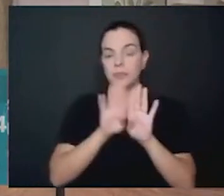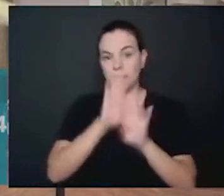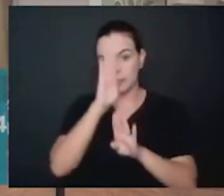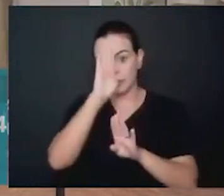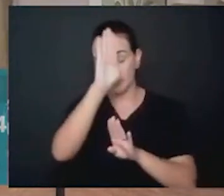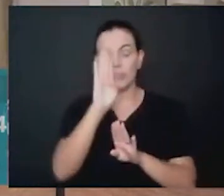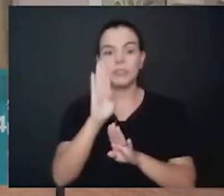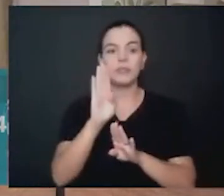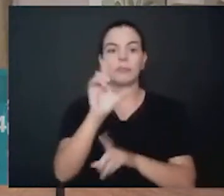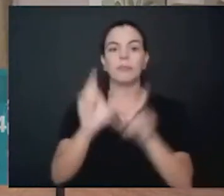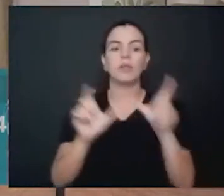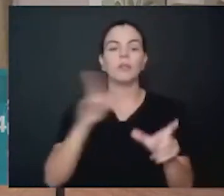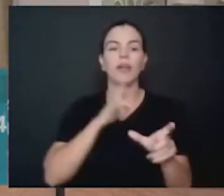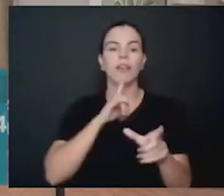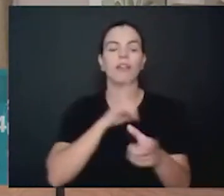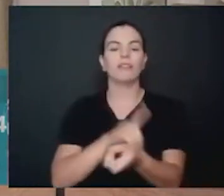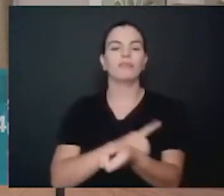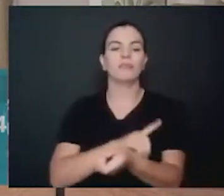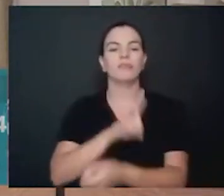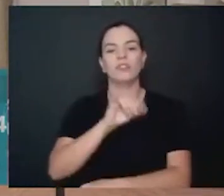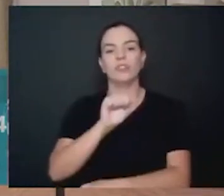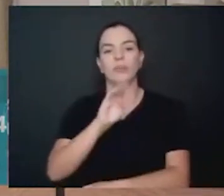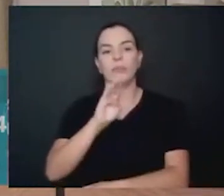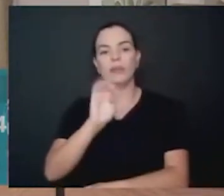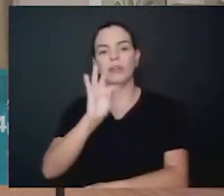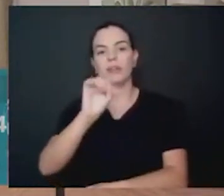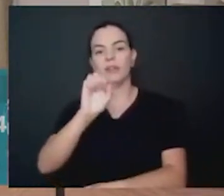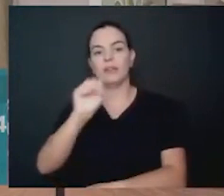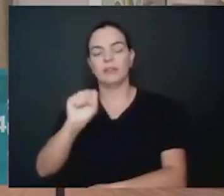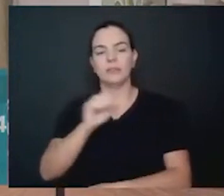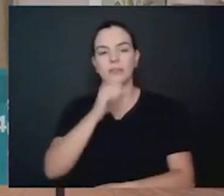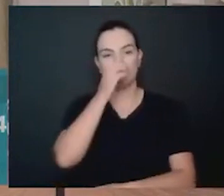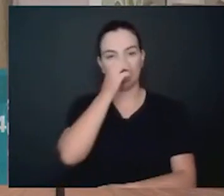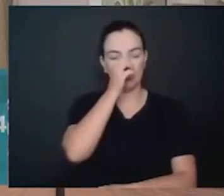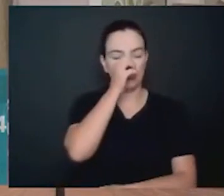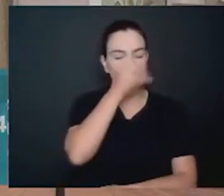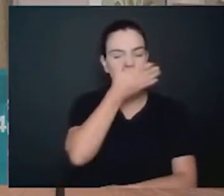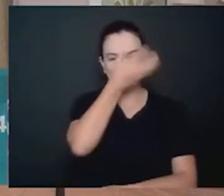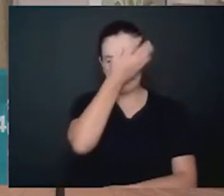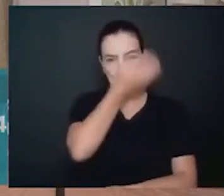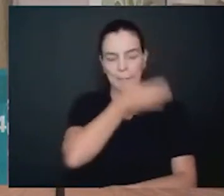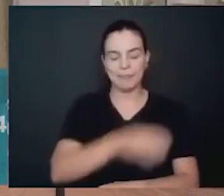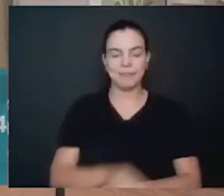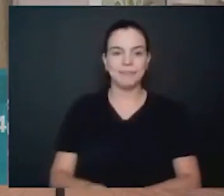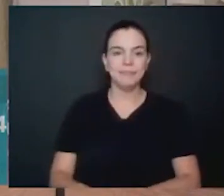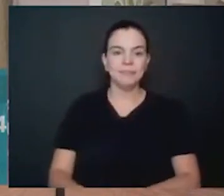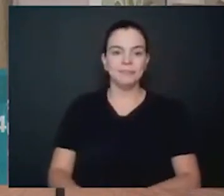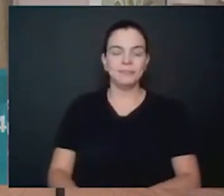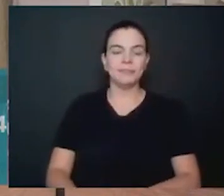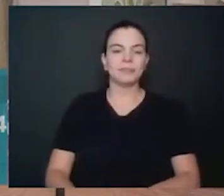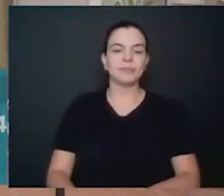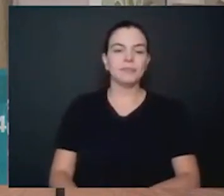diabéticos a clínica também faz a podologia tradicional para a prevenção de um pé saudável